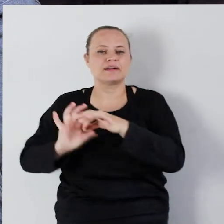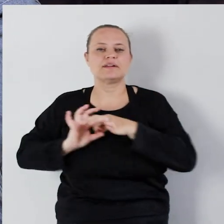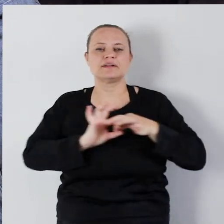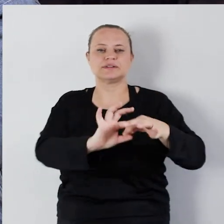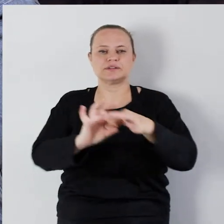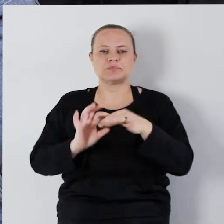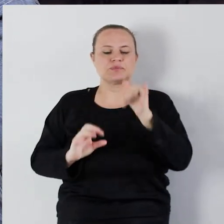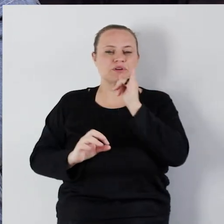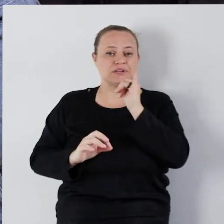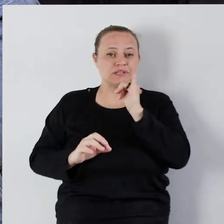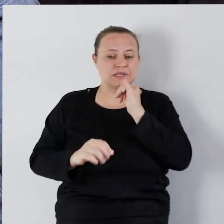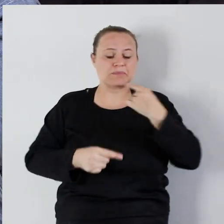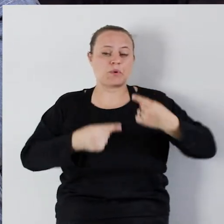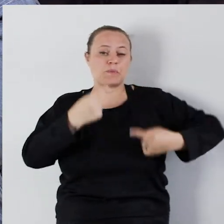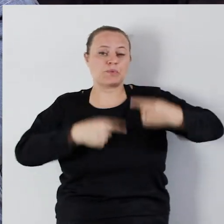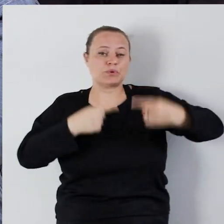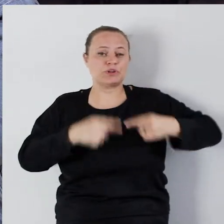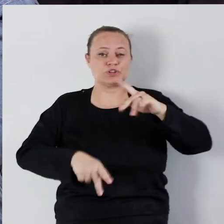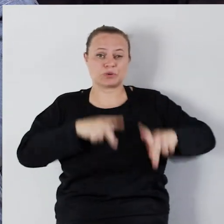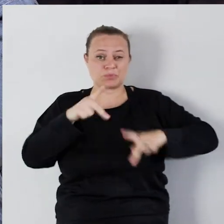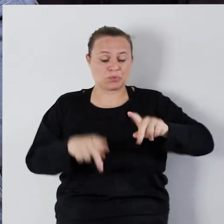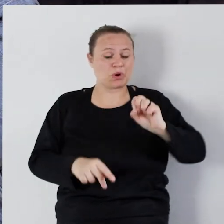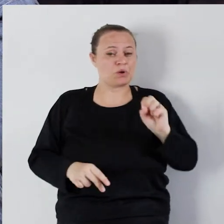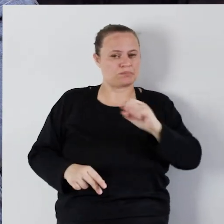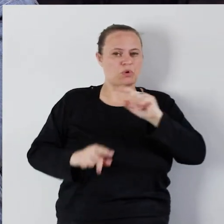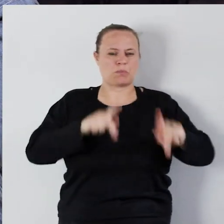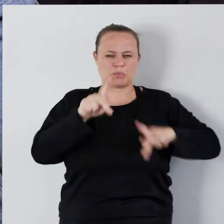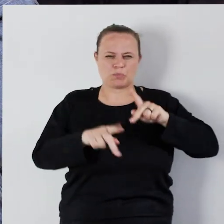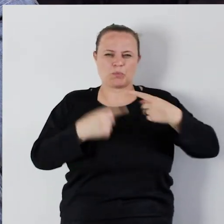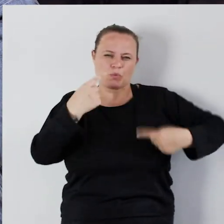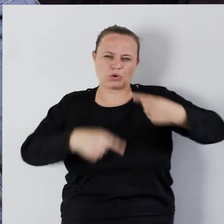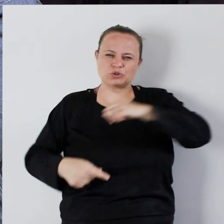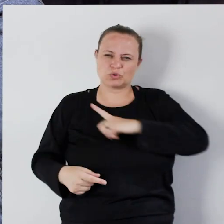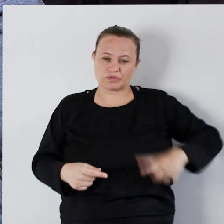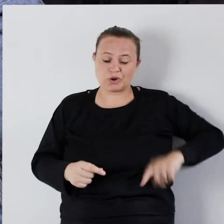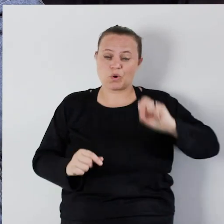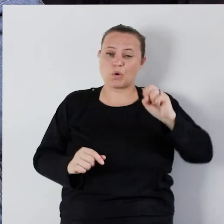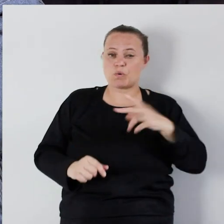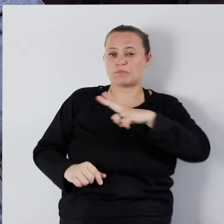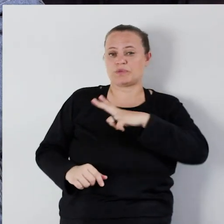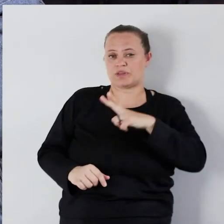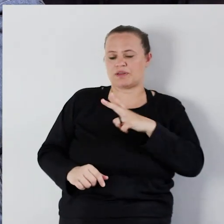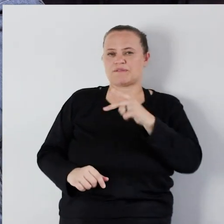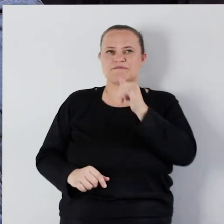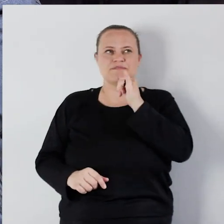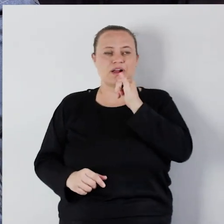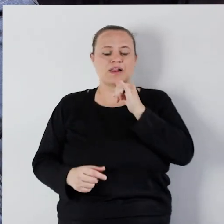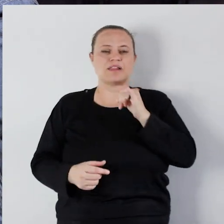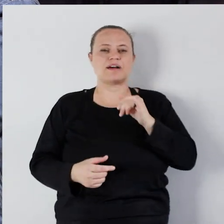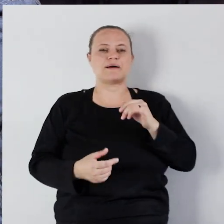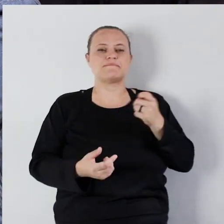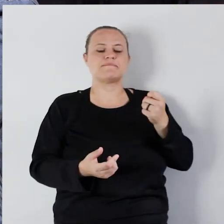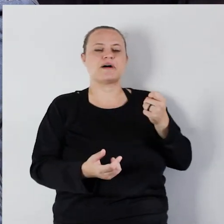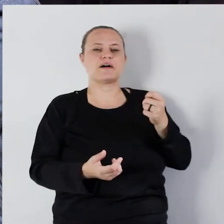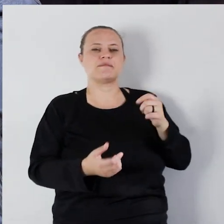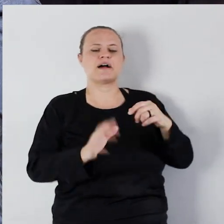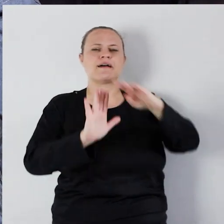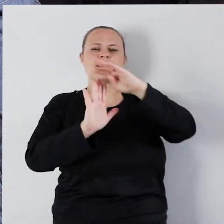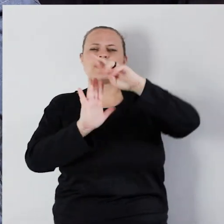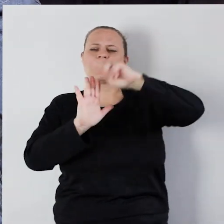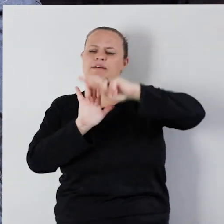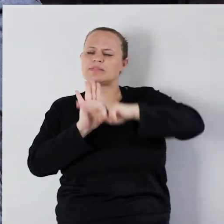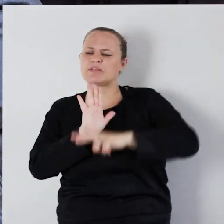mas falando de Santa Catarina, a gente tem um problema muito sério, que é a relação, por exemplo, das políticas públicas